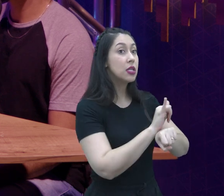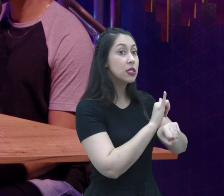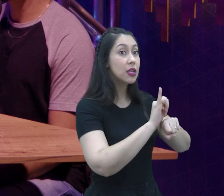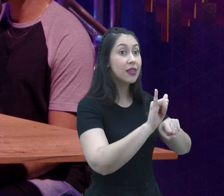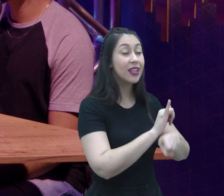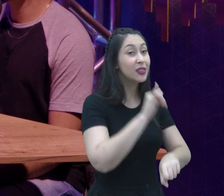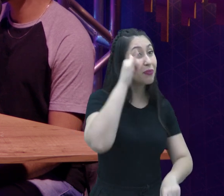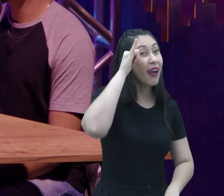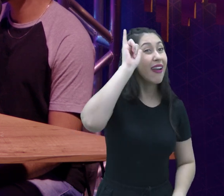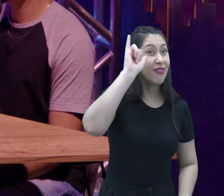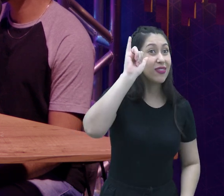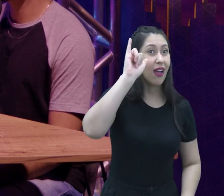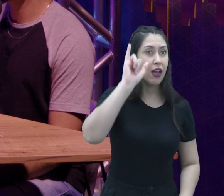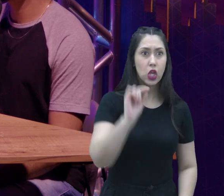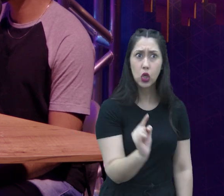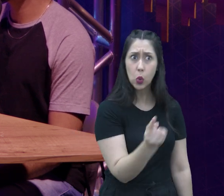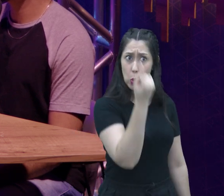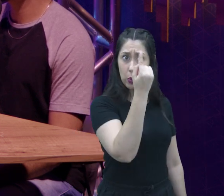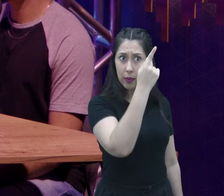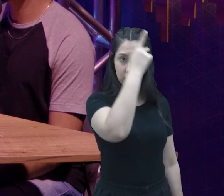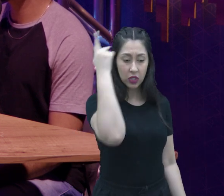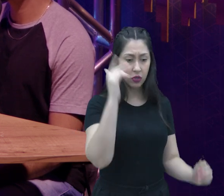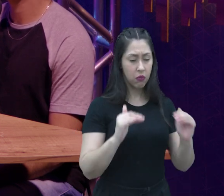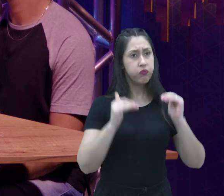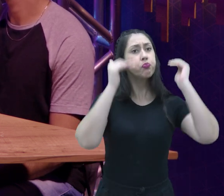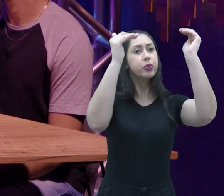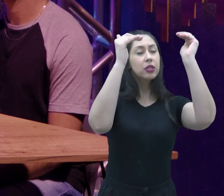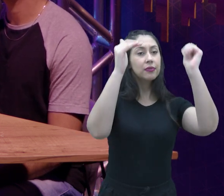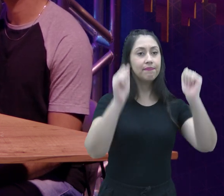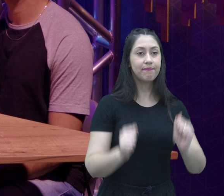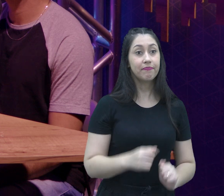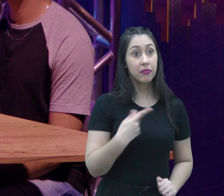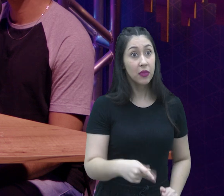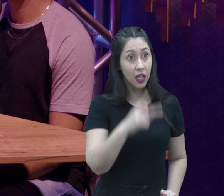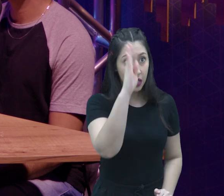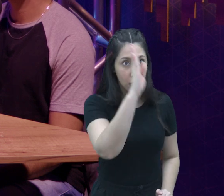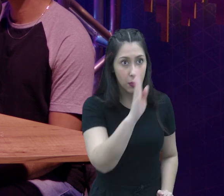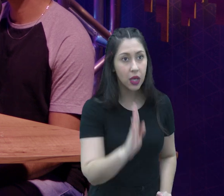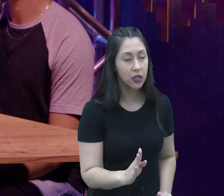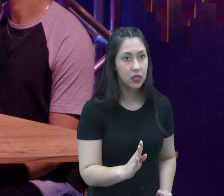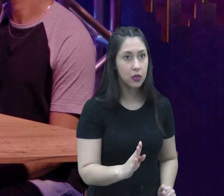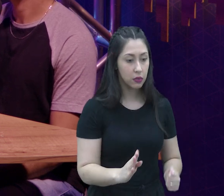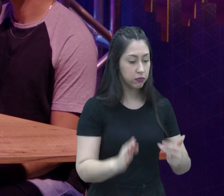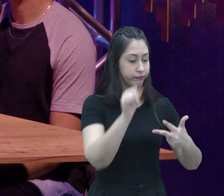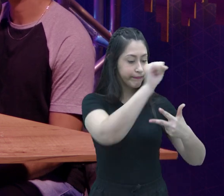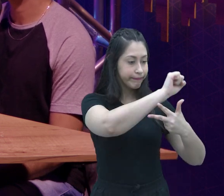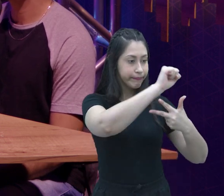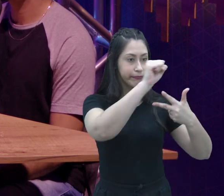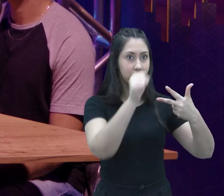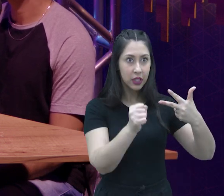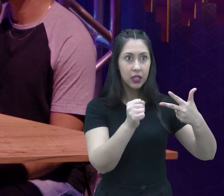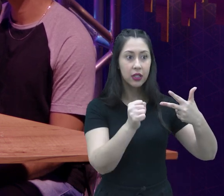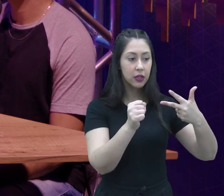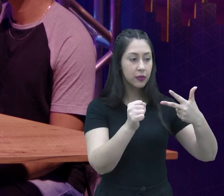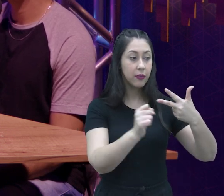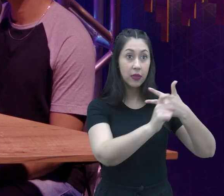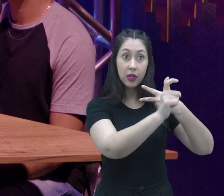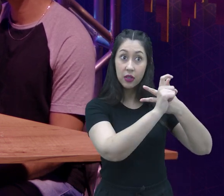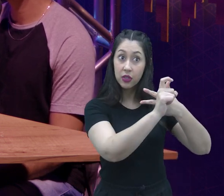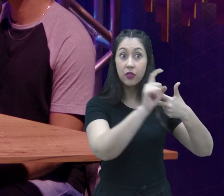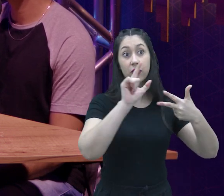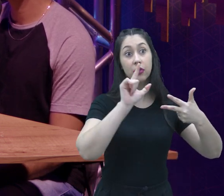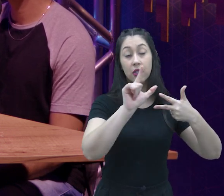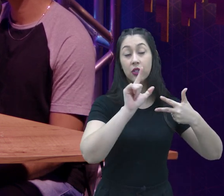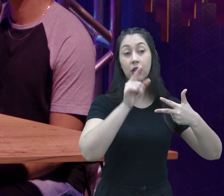da soberania. E aqui no Brasil, essa tripartição, né, então, esses 3 poderes,